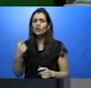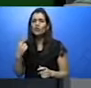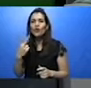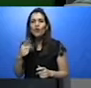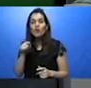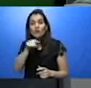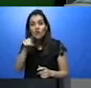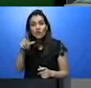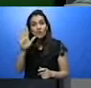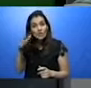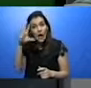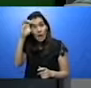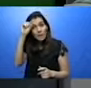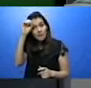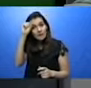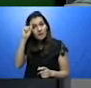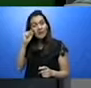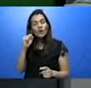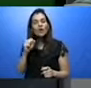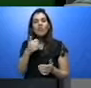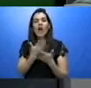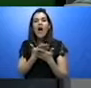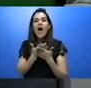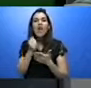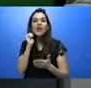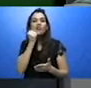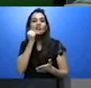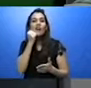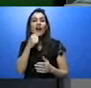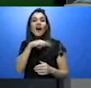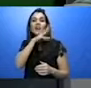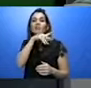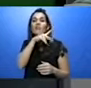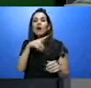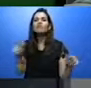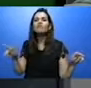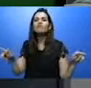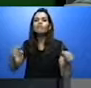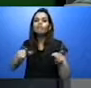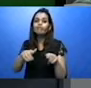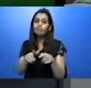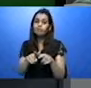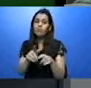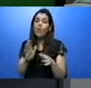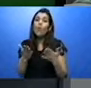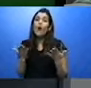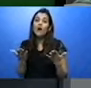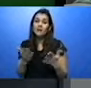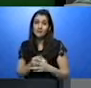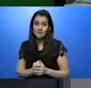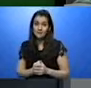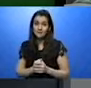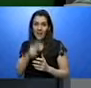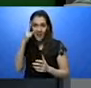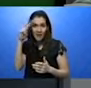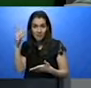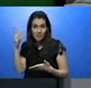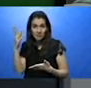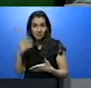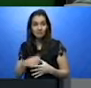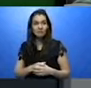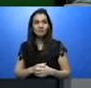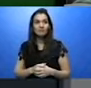já aprendeu nas aulas de ciências sobre os animais em extinção do Brasil. Quais são eles? Lembra disso?